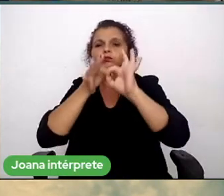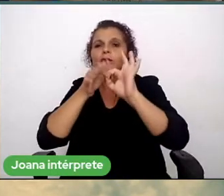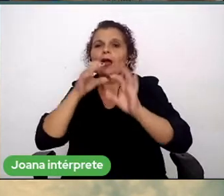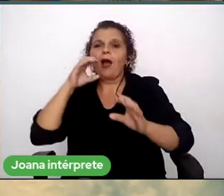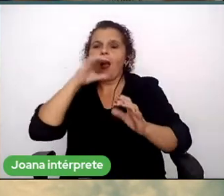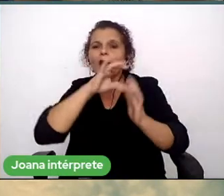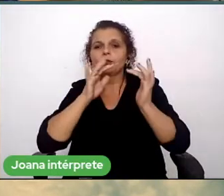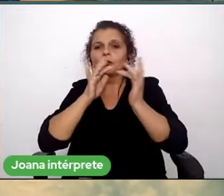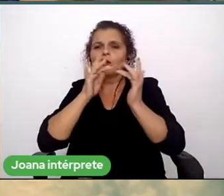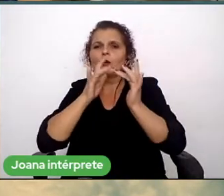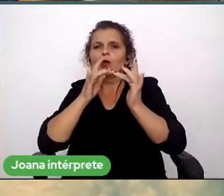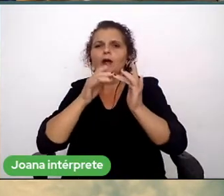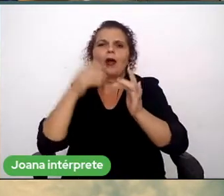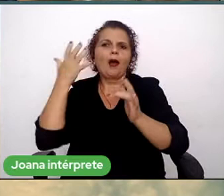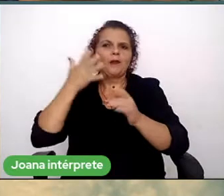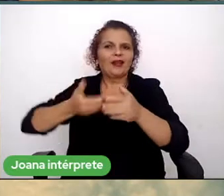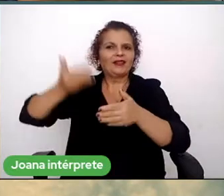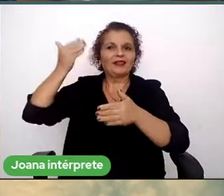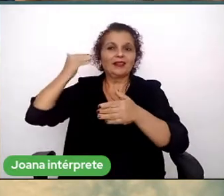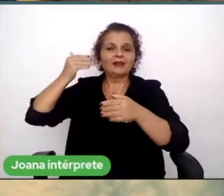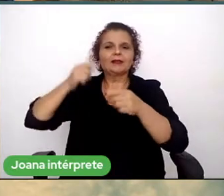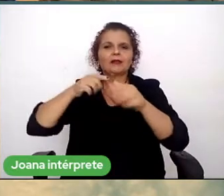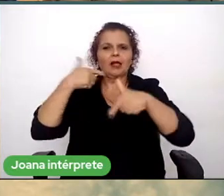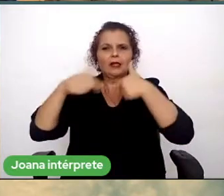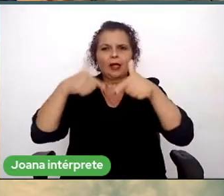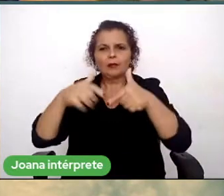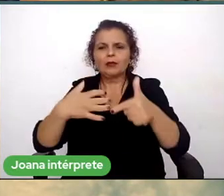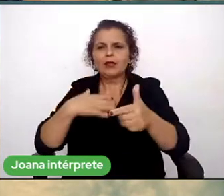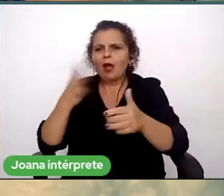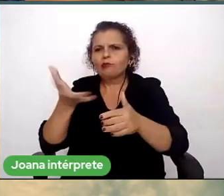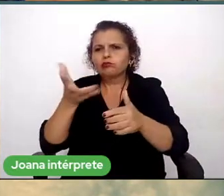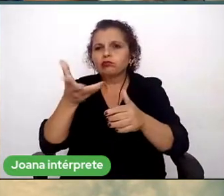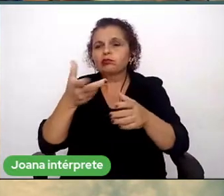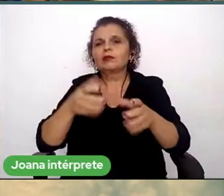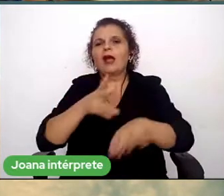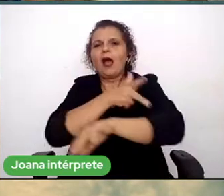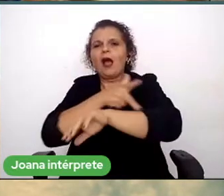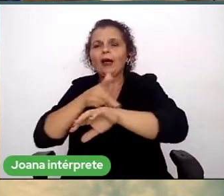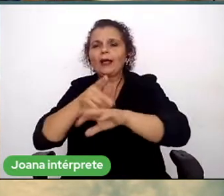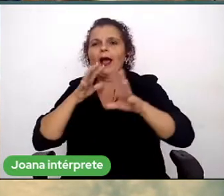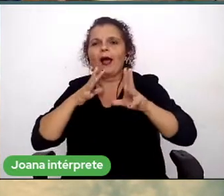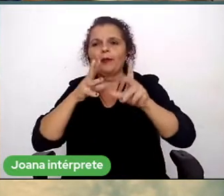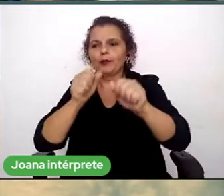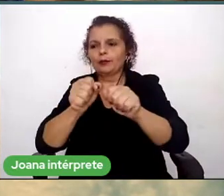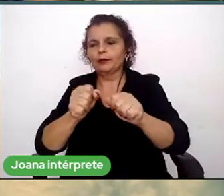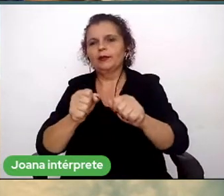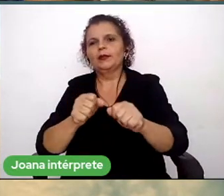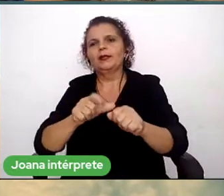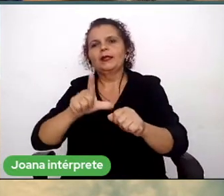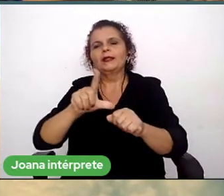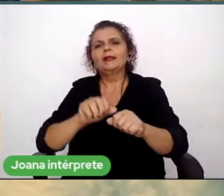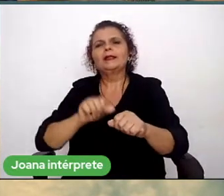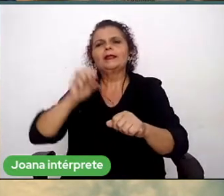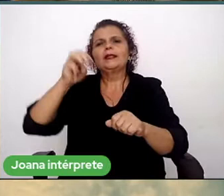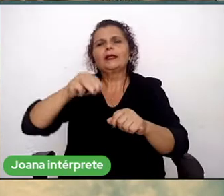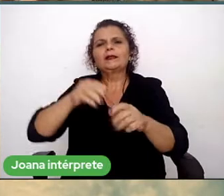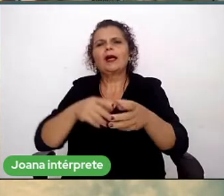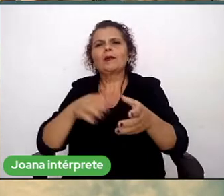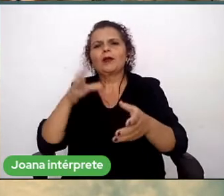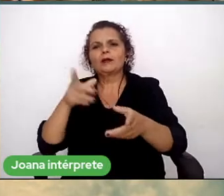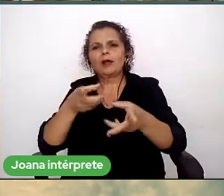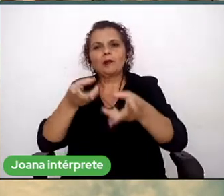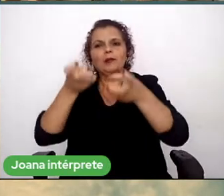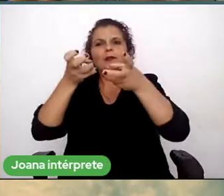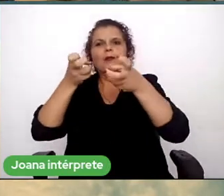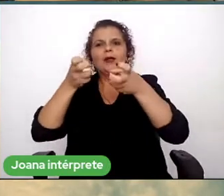com que Amanda falou na palestra interior é questão de trabalhar do jeito aja do jeito lhe e quando a gente fala do getulinho Você fala muito de previsibilidade mais